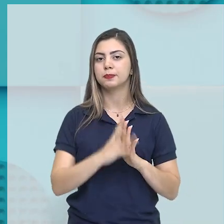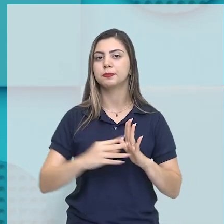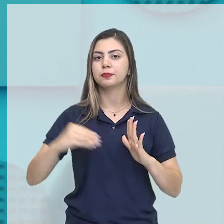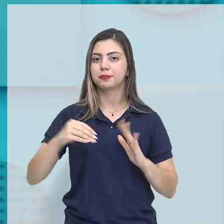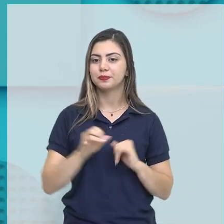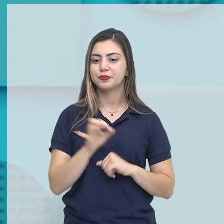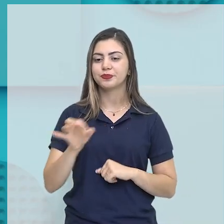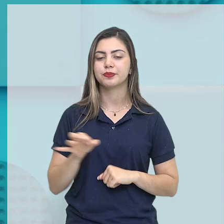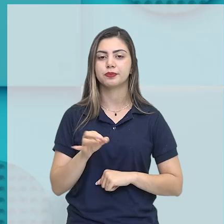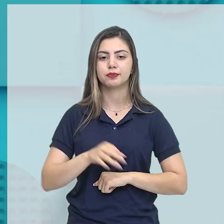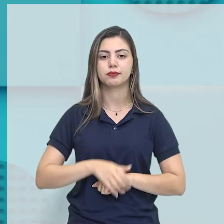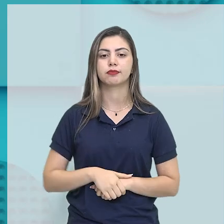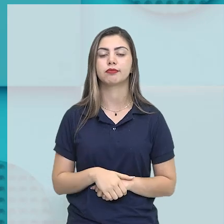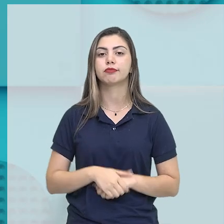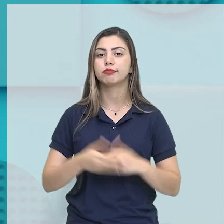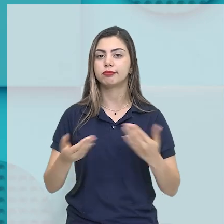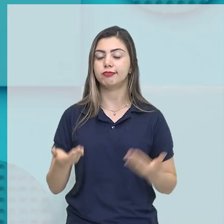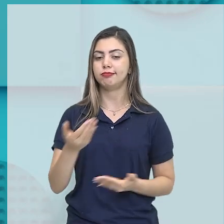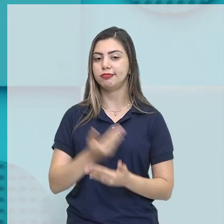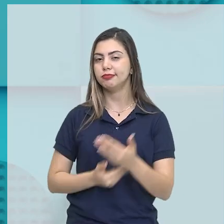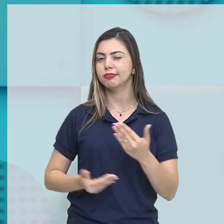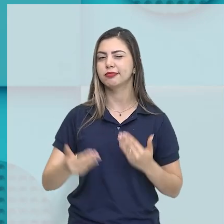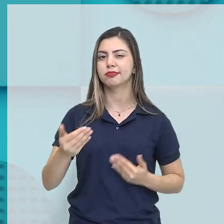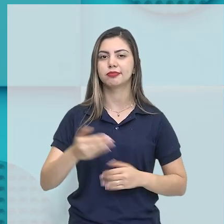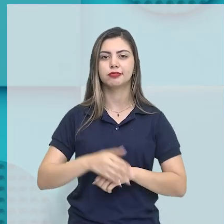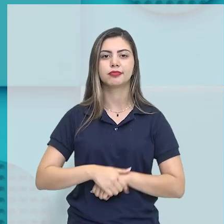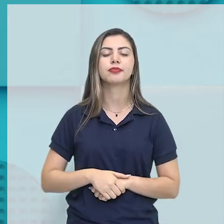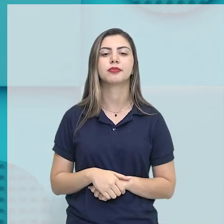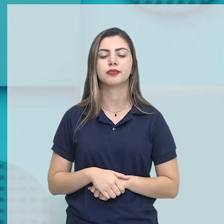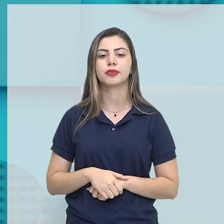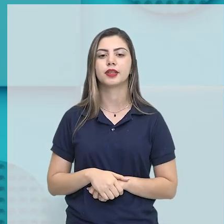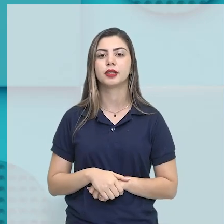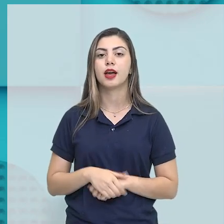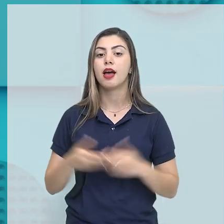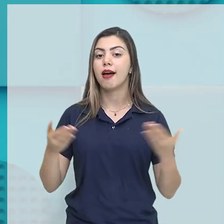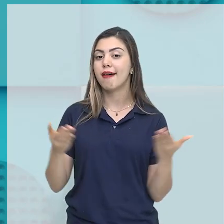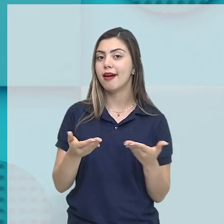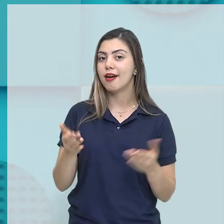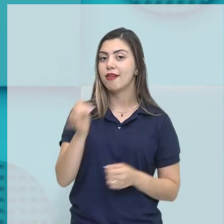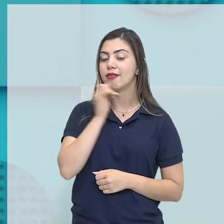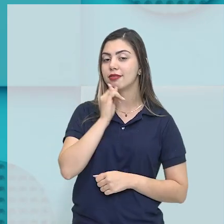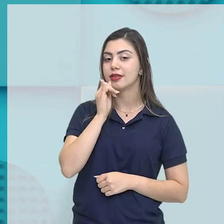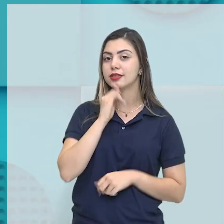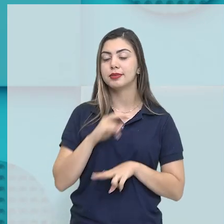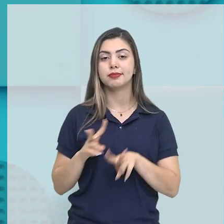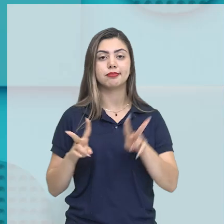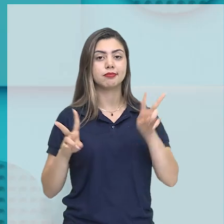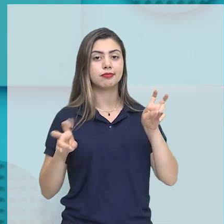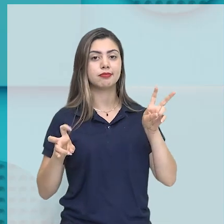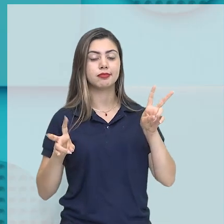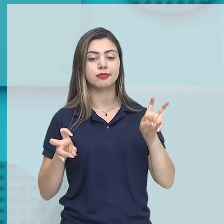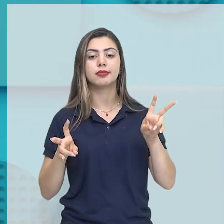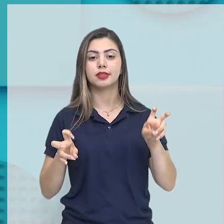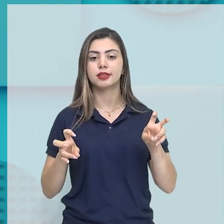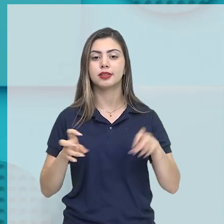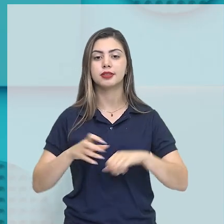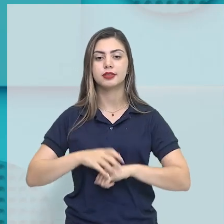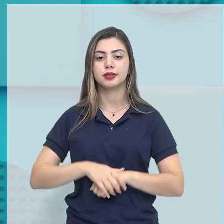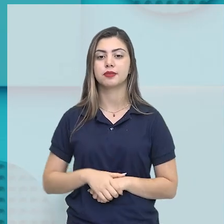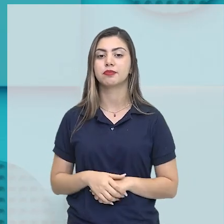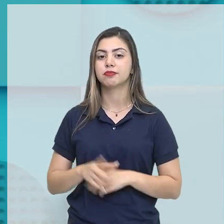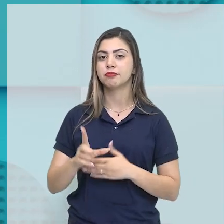intertextualidade, certo? Seguindo, nós vamos para um exemplo de citação, né, dita aí